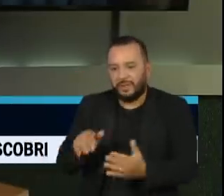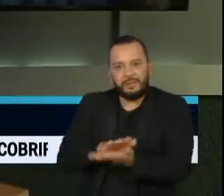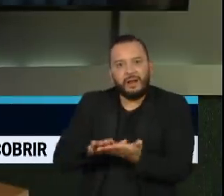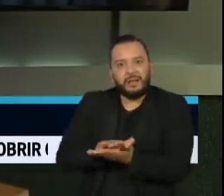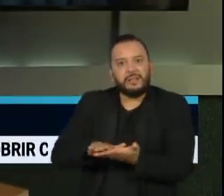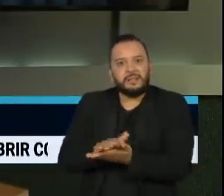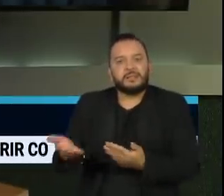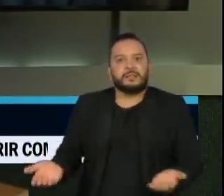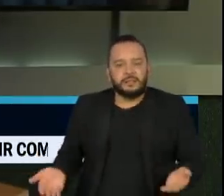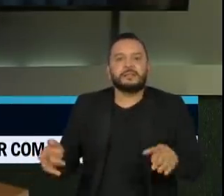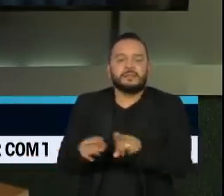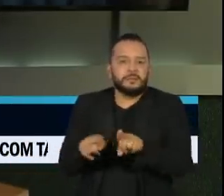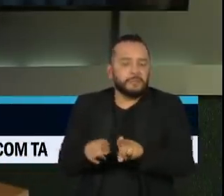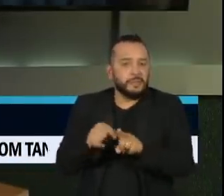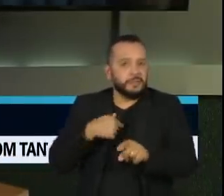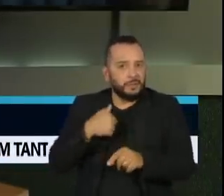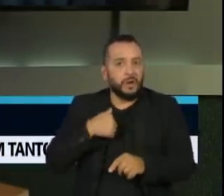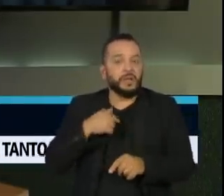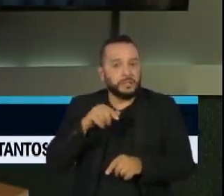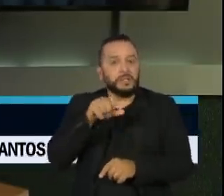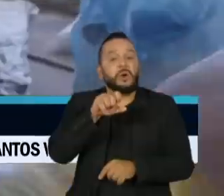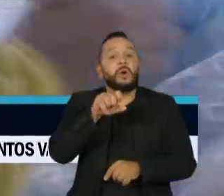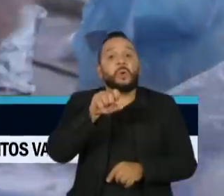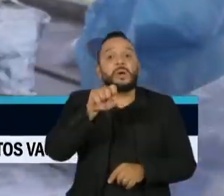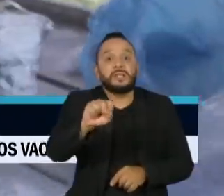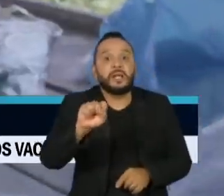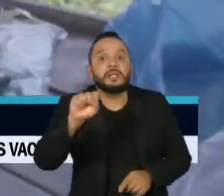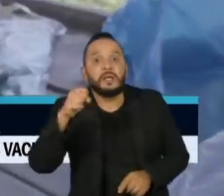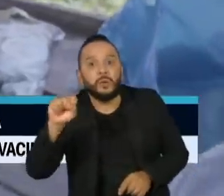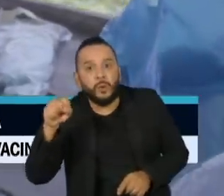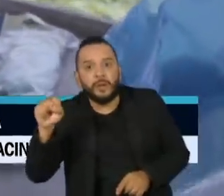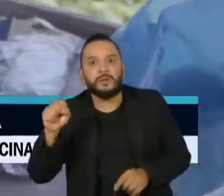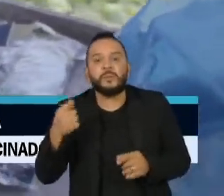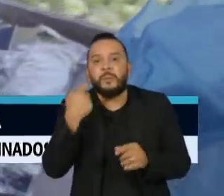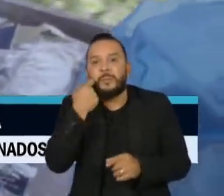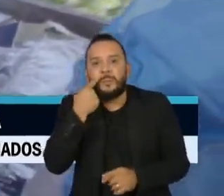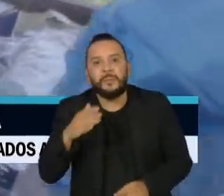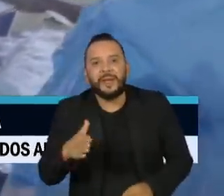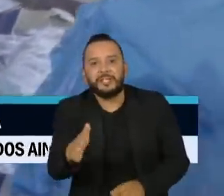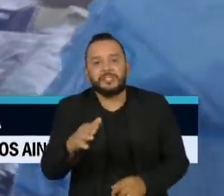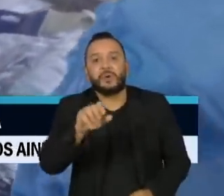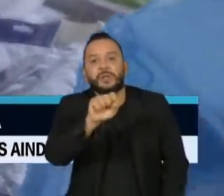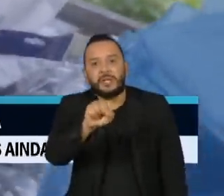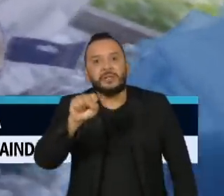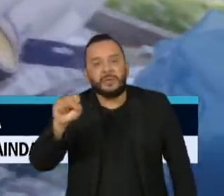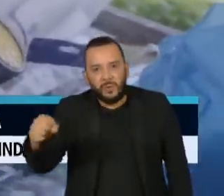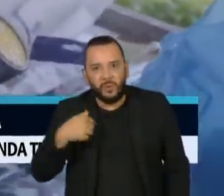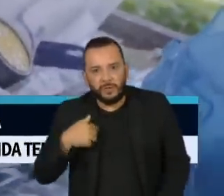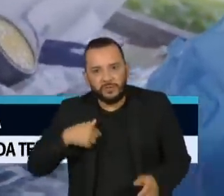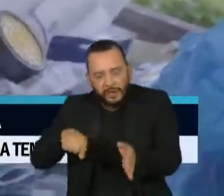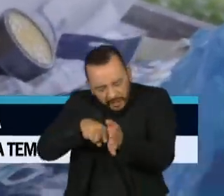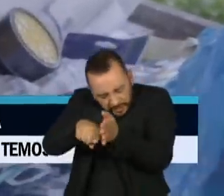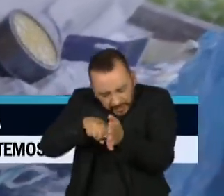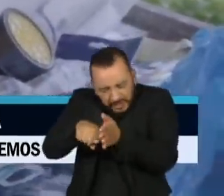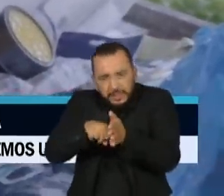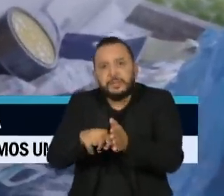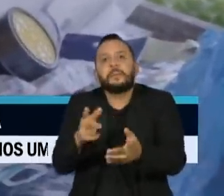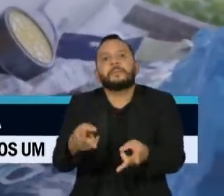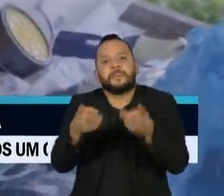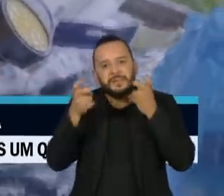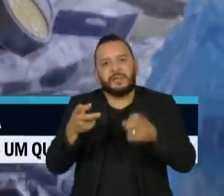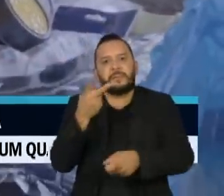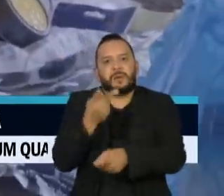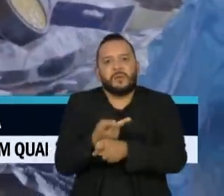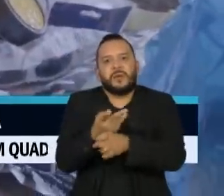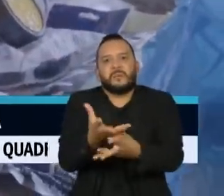nós coletamos 88 amostras de pescado. Para essas 88 amostras de peixes foram detectados níveis de mercúrio,